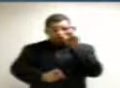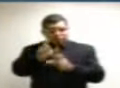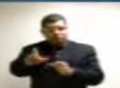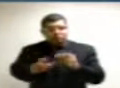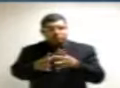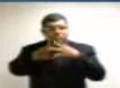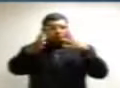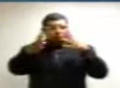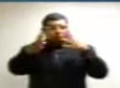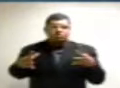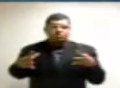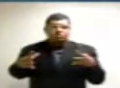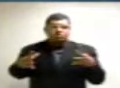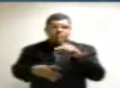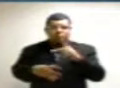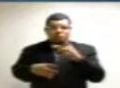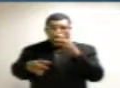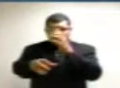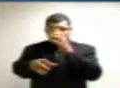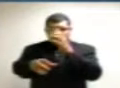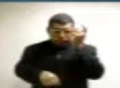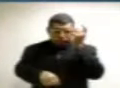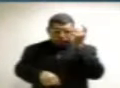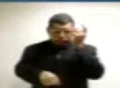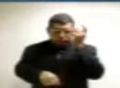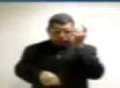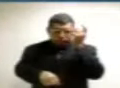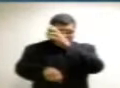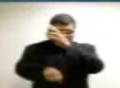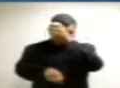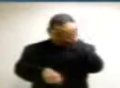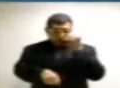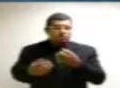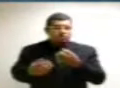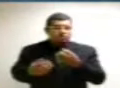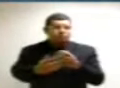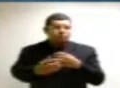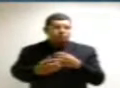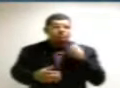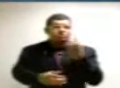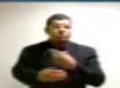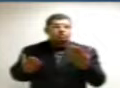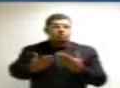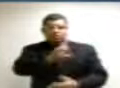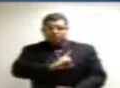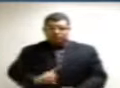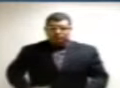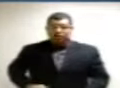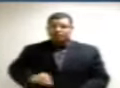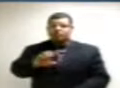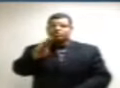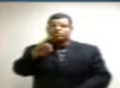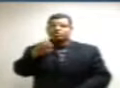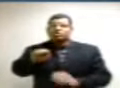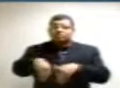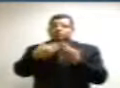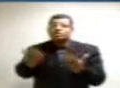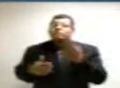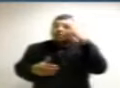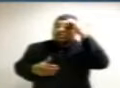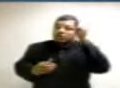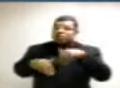forma transparente as suas contas para o povo do Estado do Amazonas, para que nós, deputado Luiz Castro, possamos saber qual